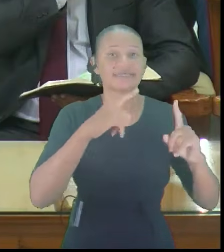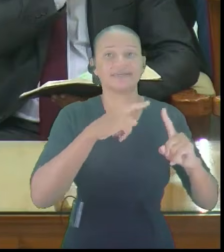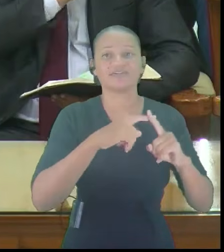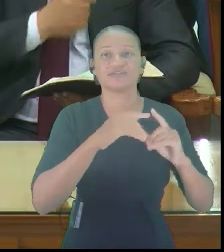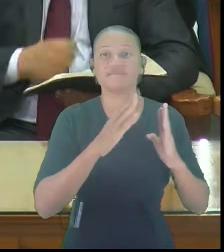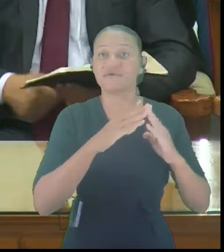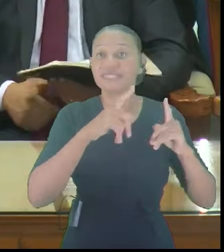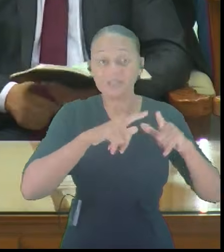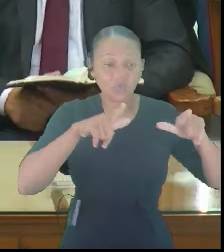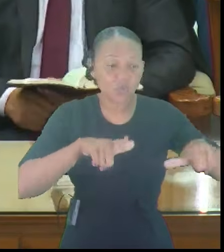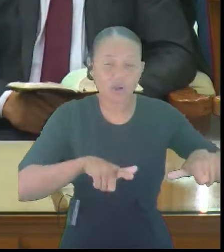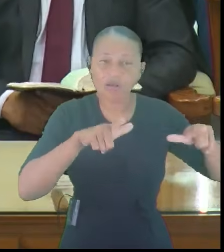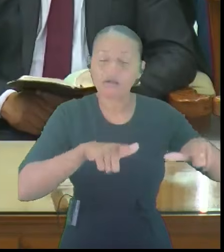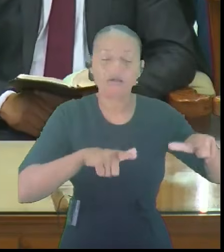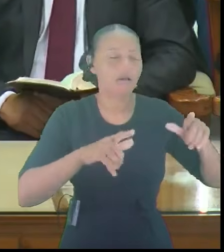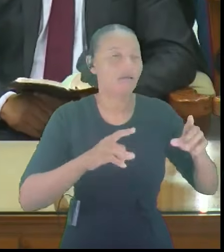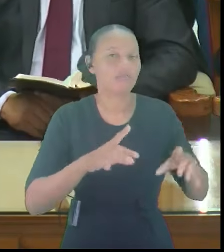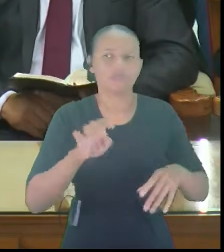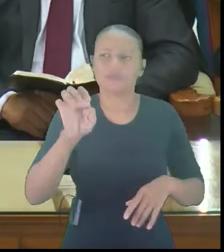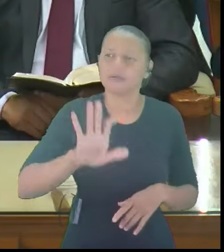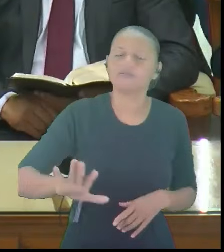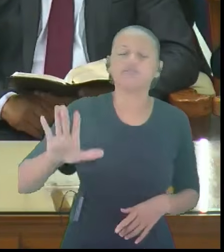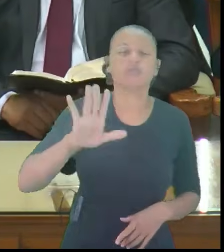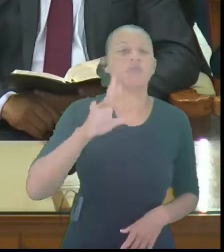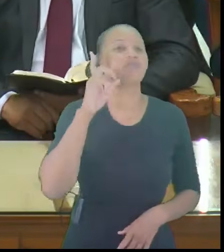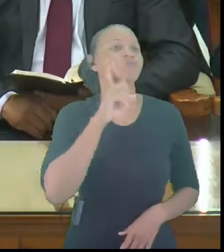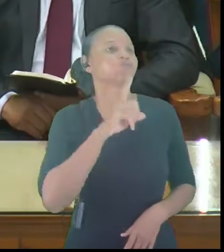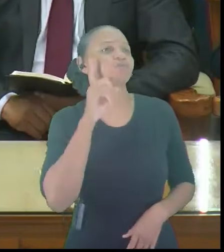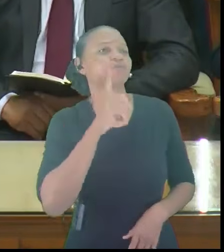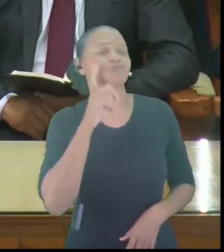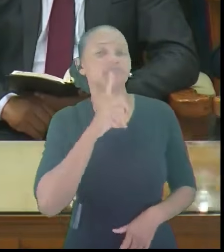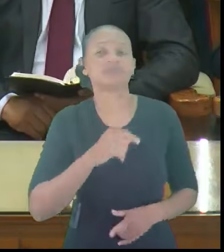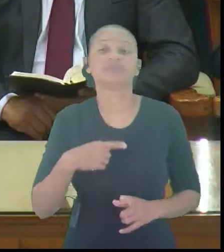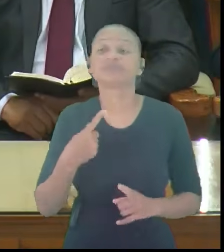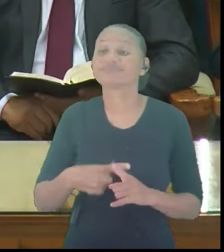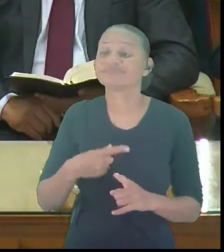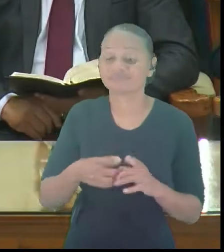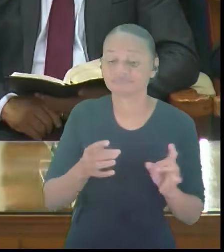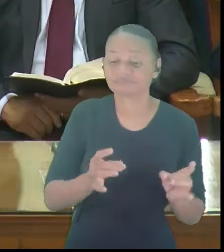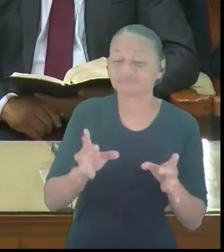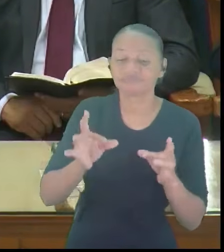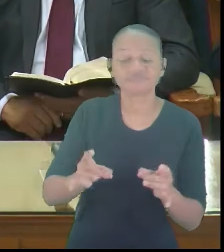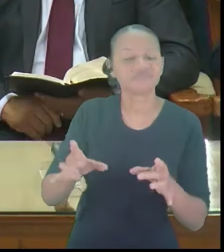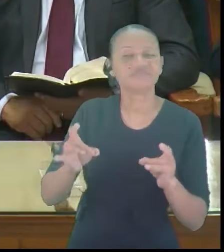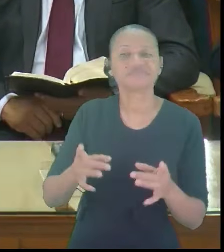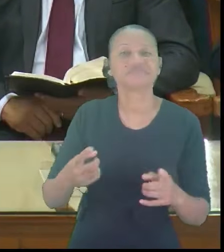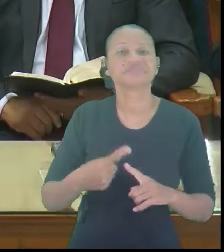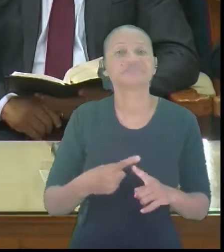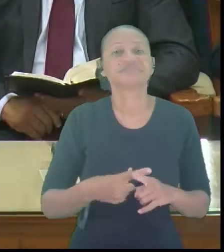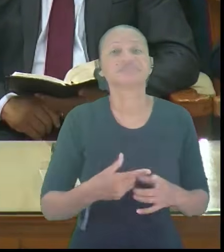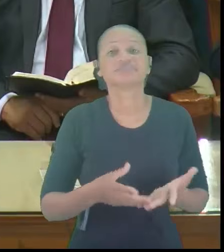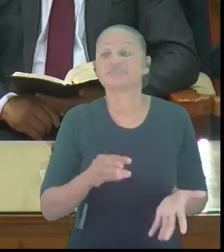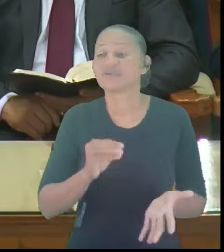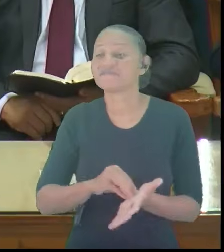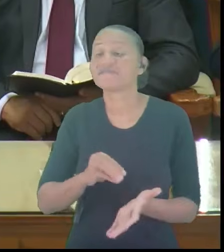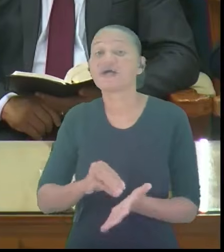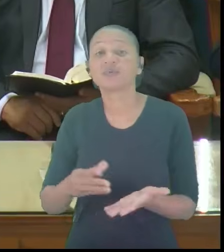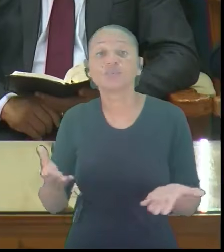das igrejas? Na Europa, nos Estados Unidos e em outros lugares. Por que estão vendendo os prédios das igrejas? Porque falta o